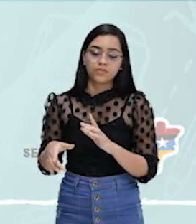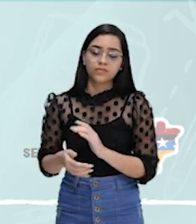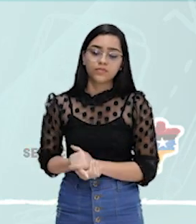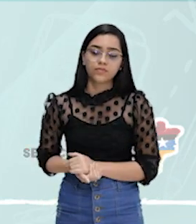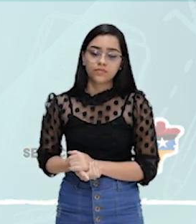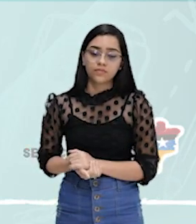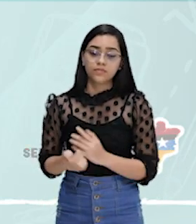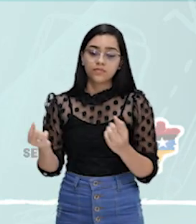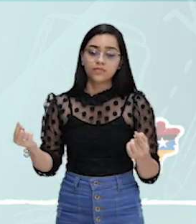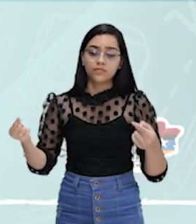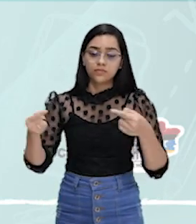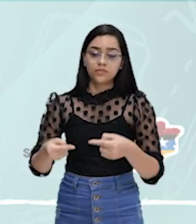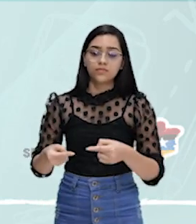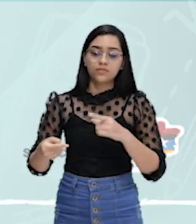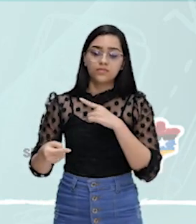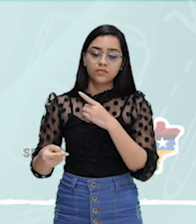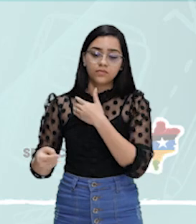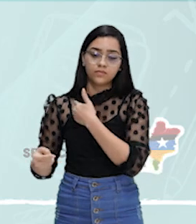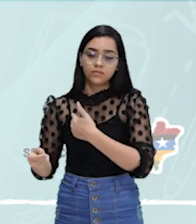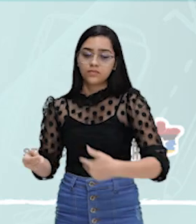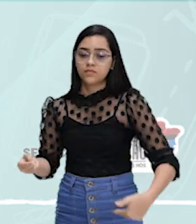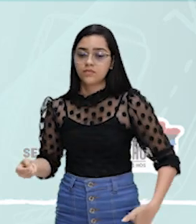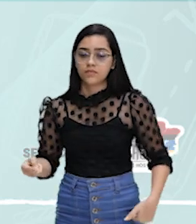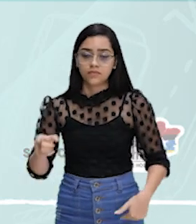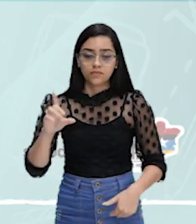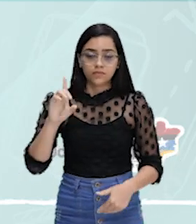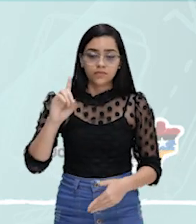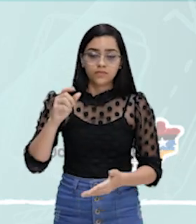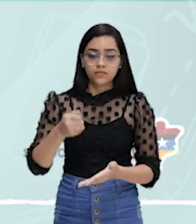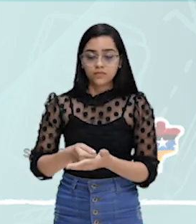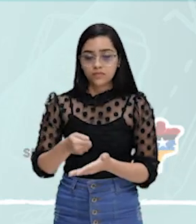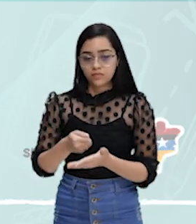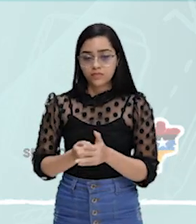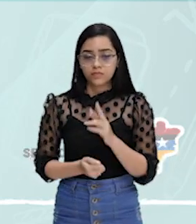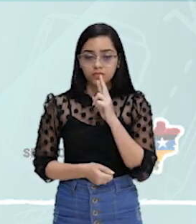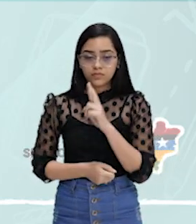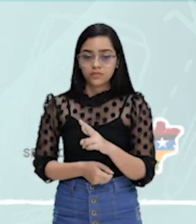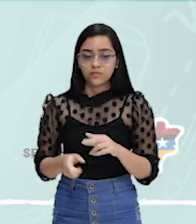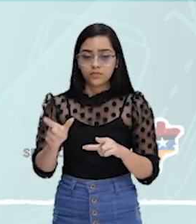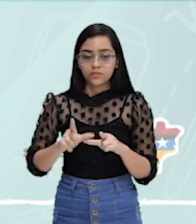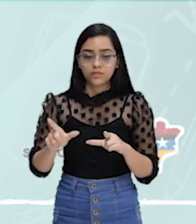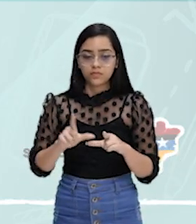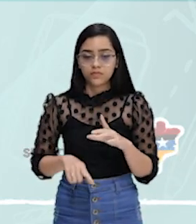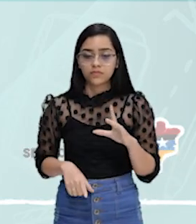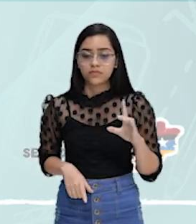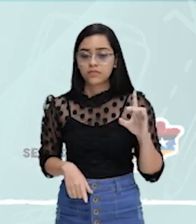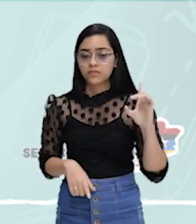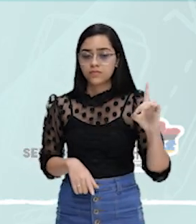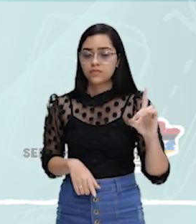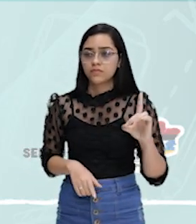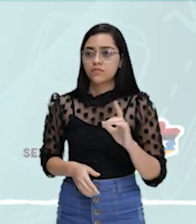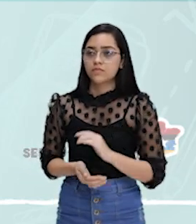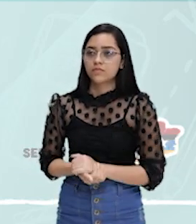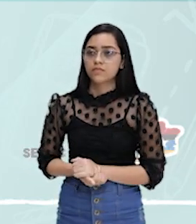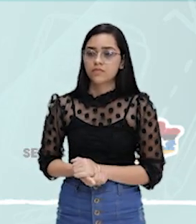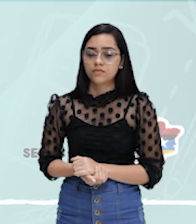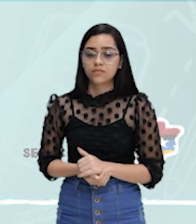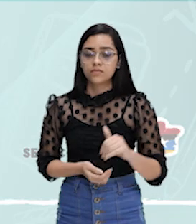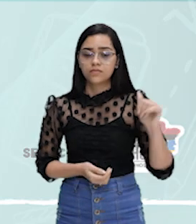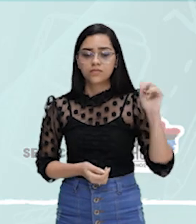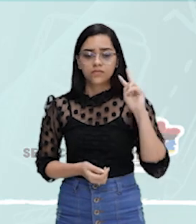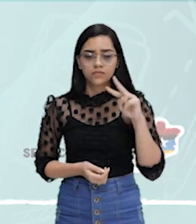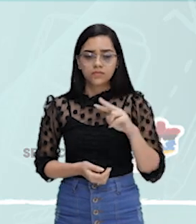exceção, contra esses governos ditatoriais. Resposta, letra D de dado. Vamos olhar os distratores.